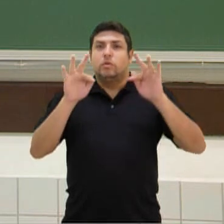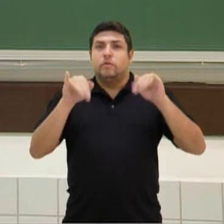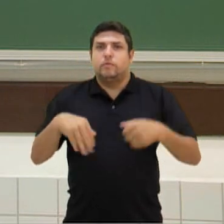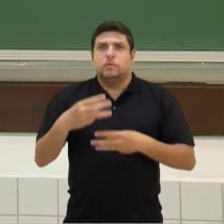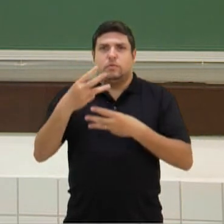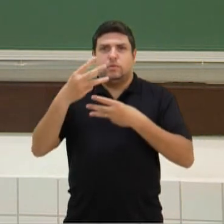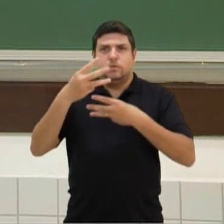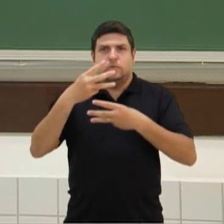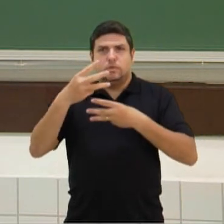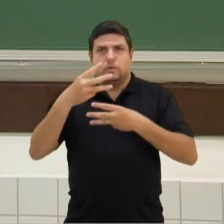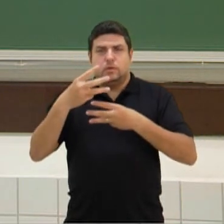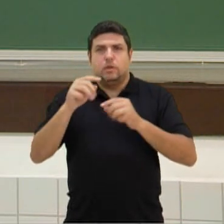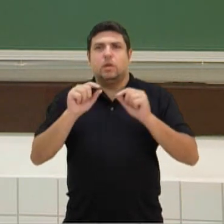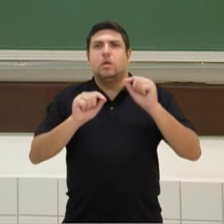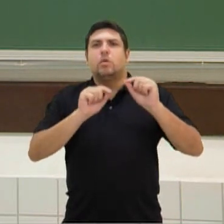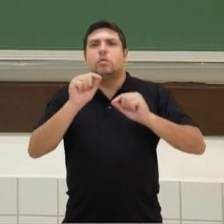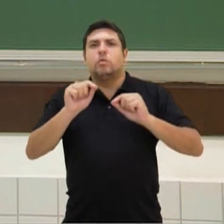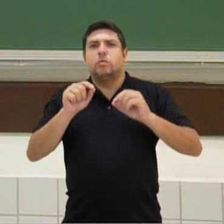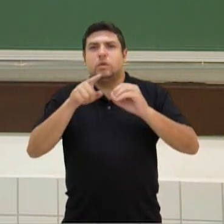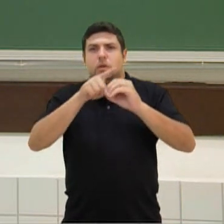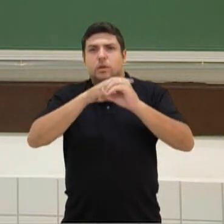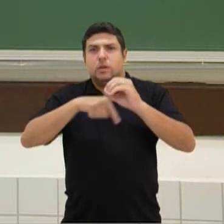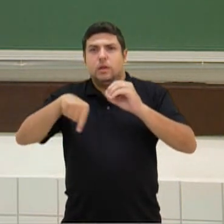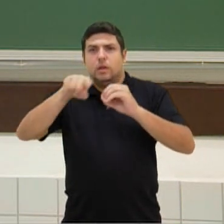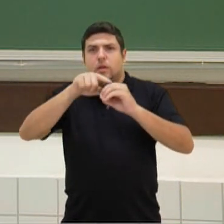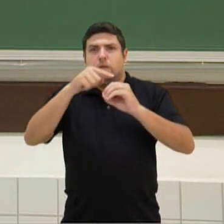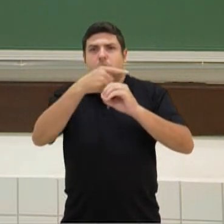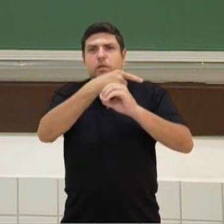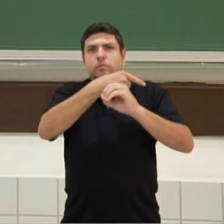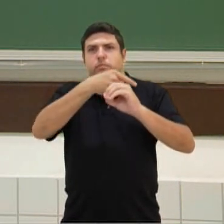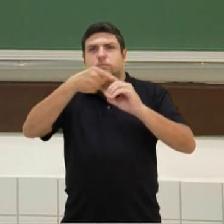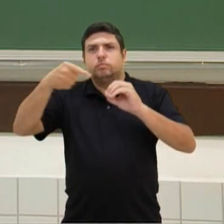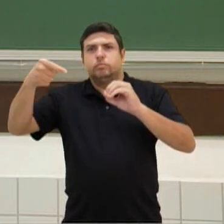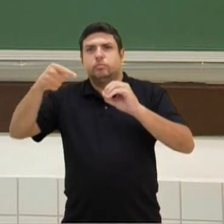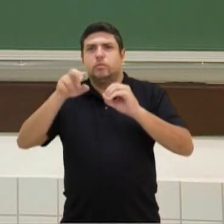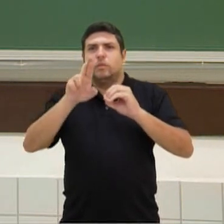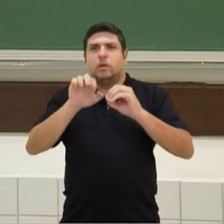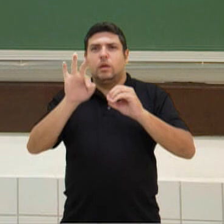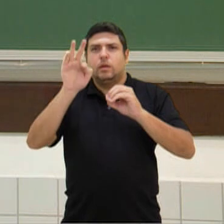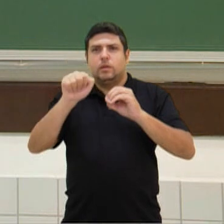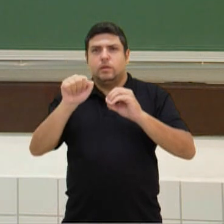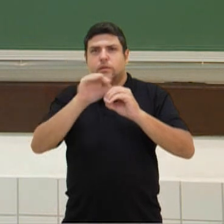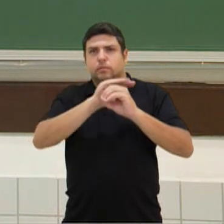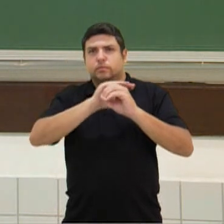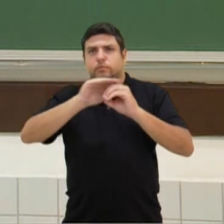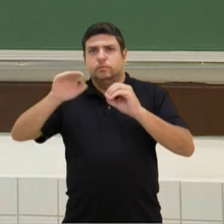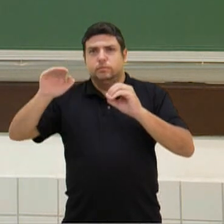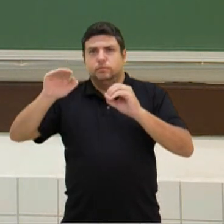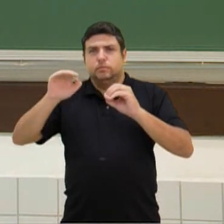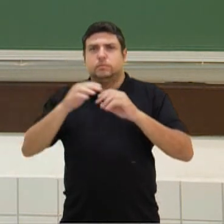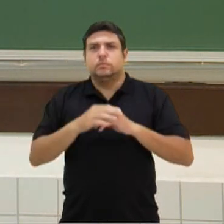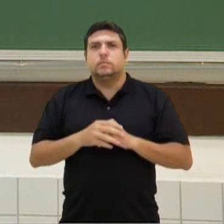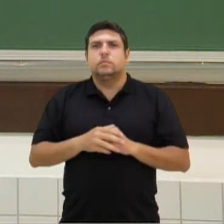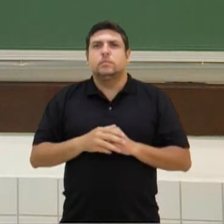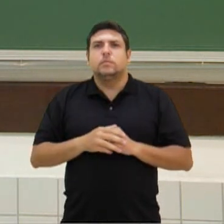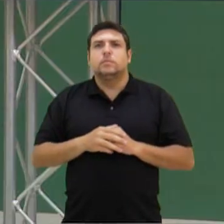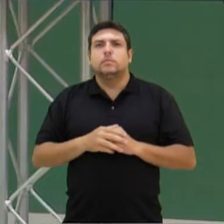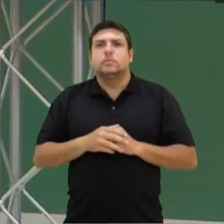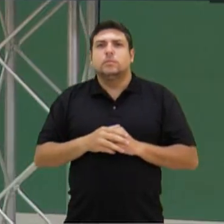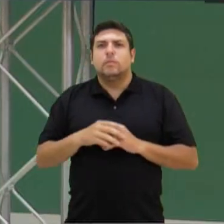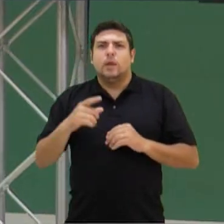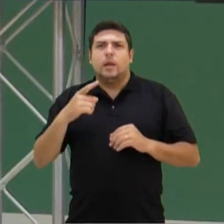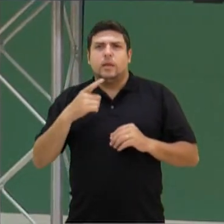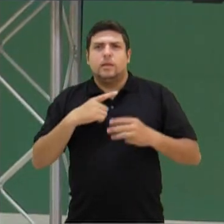relativa da reta em relação à circunferência. Vamos lá? Então, existem 3